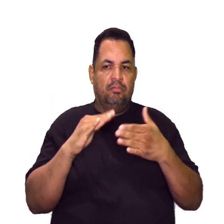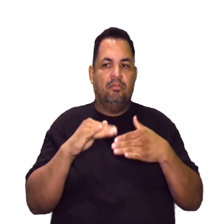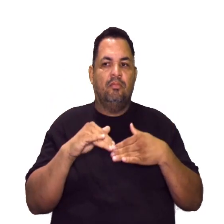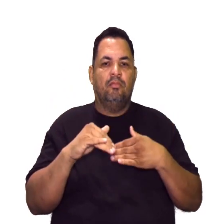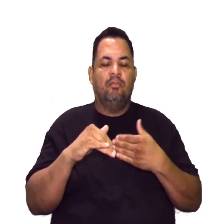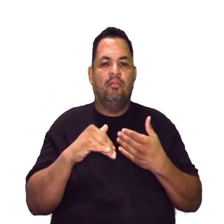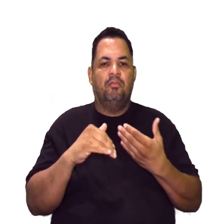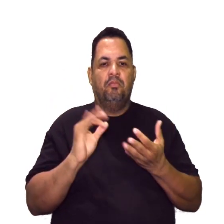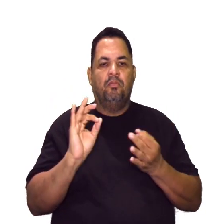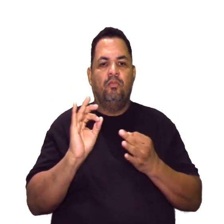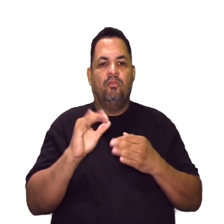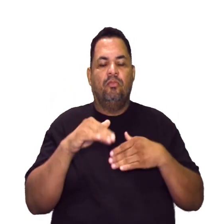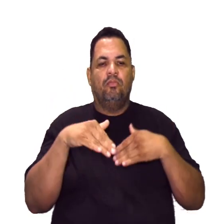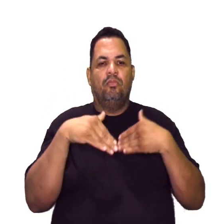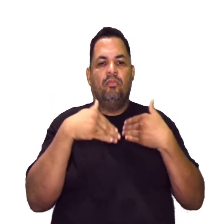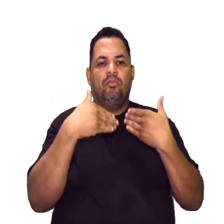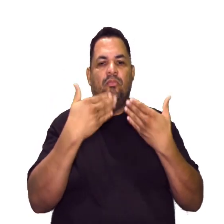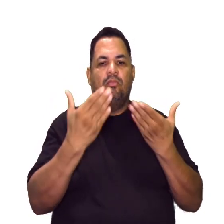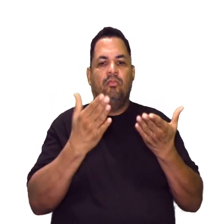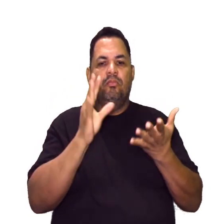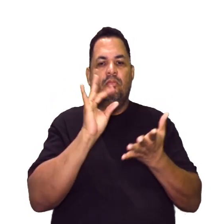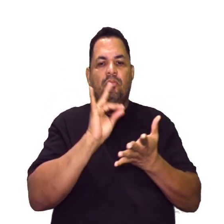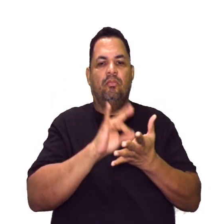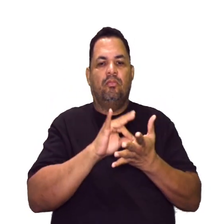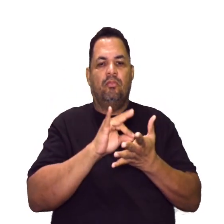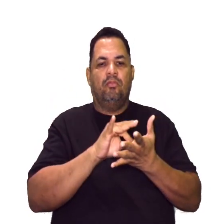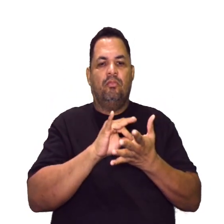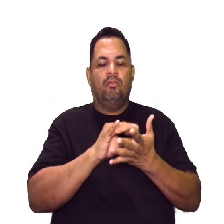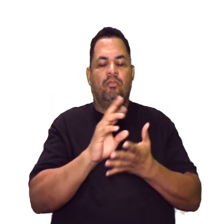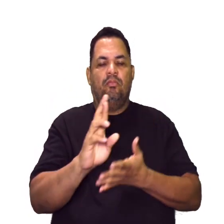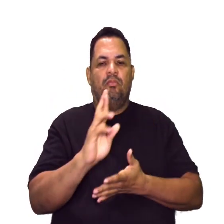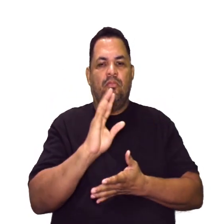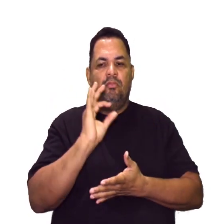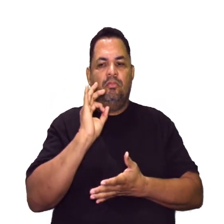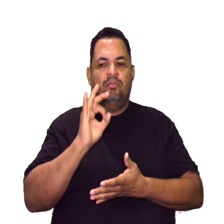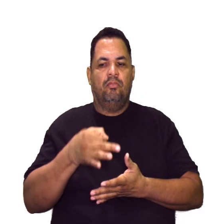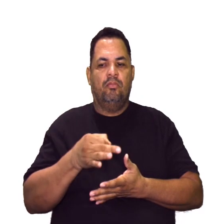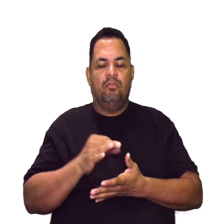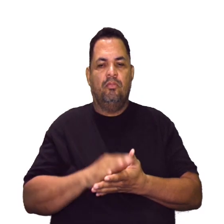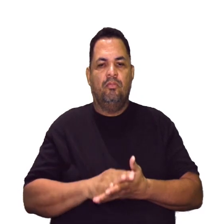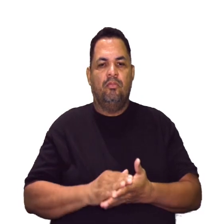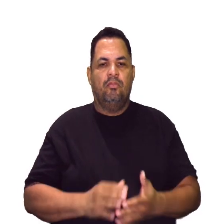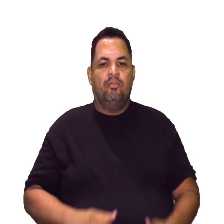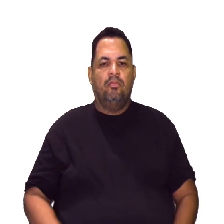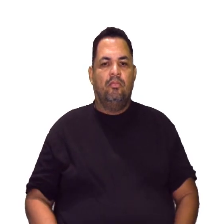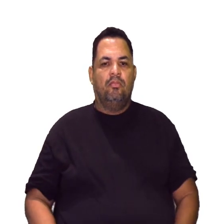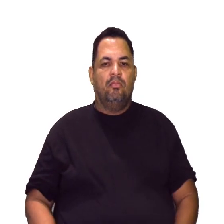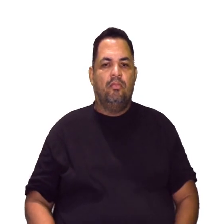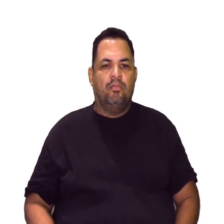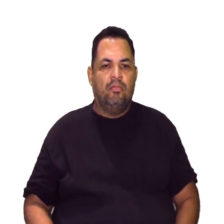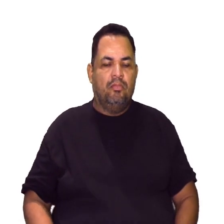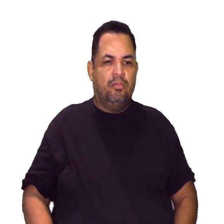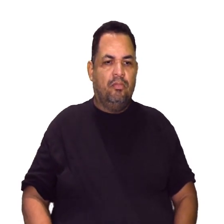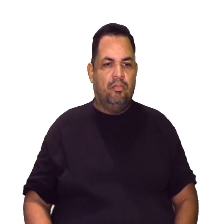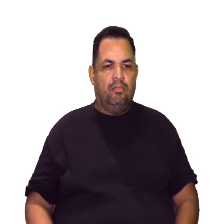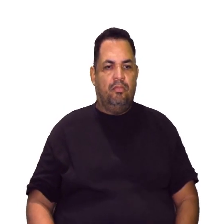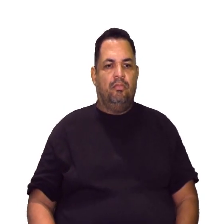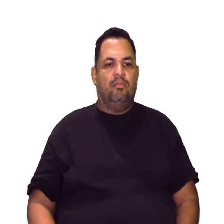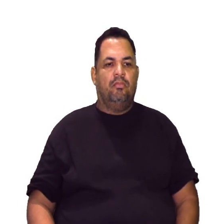afinal, qual é realmente a resposta correta. E agora,